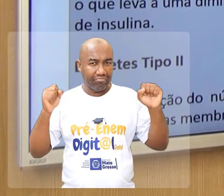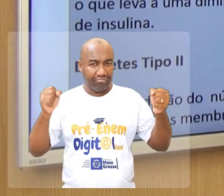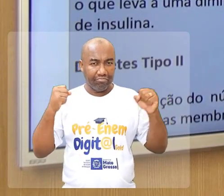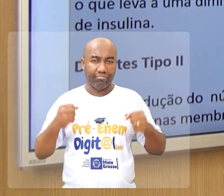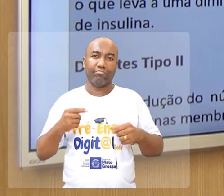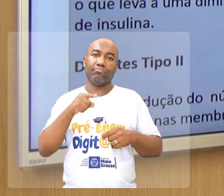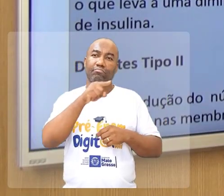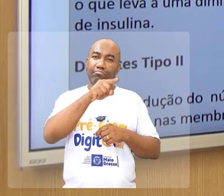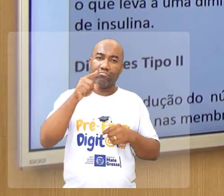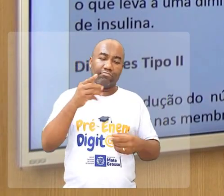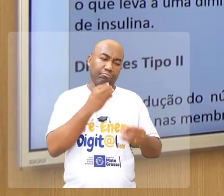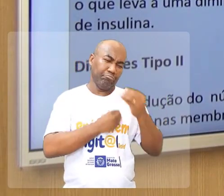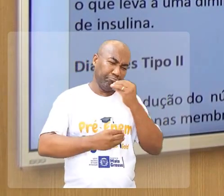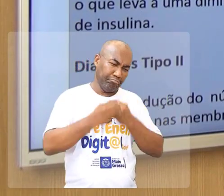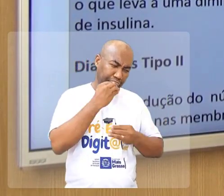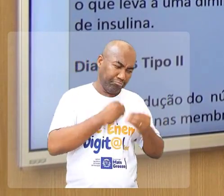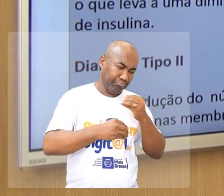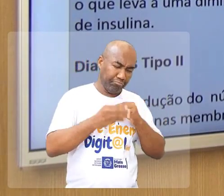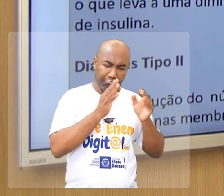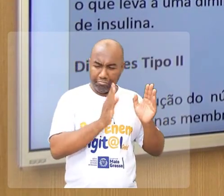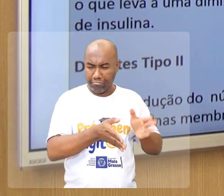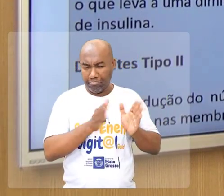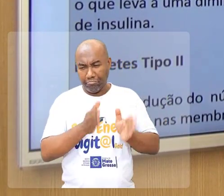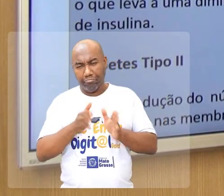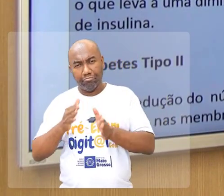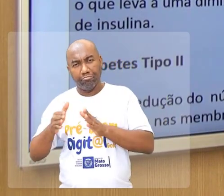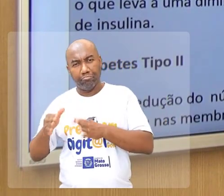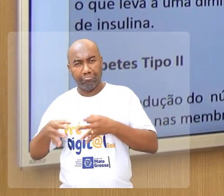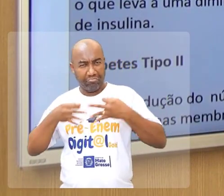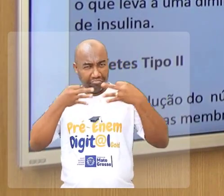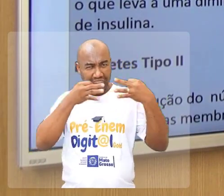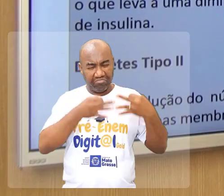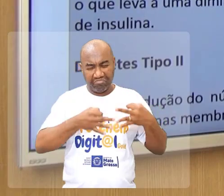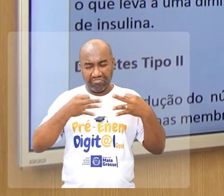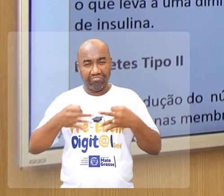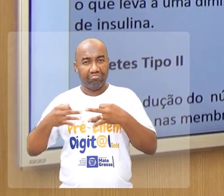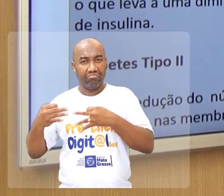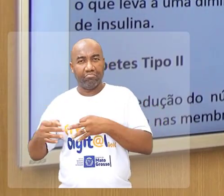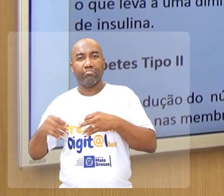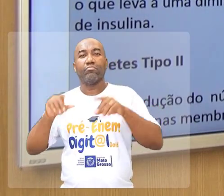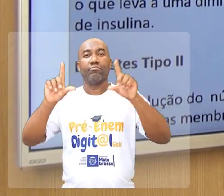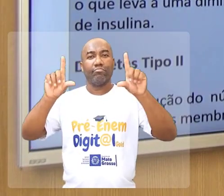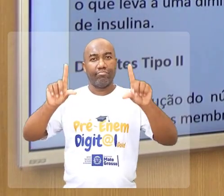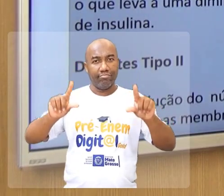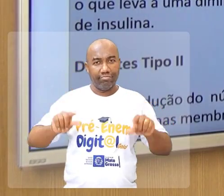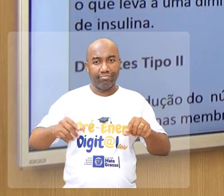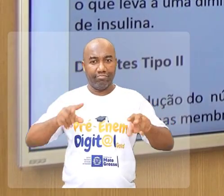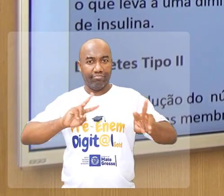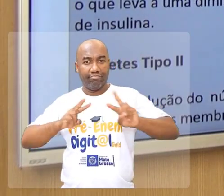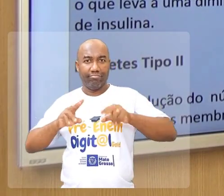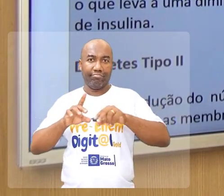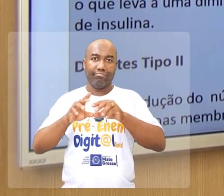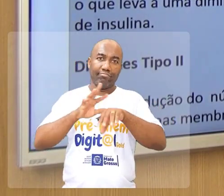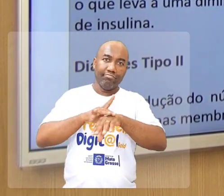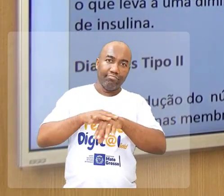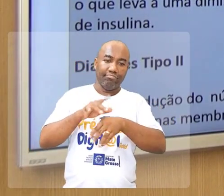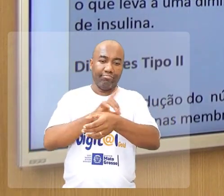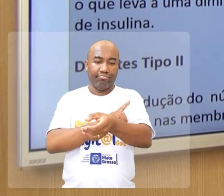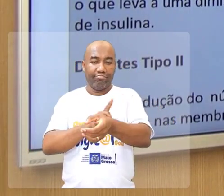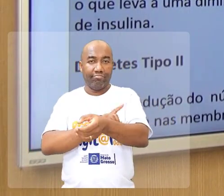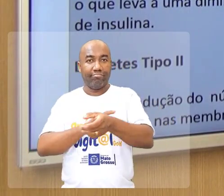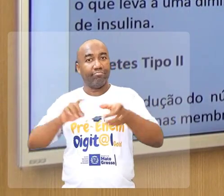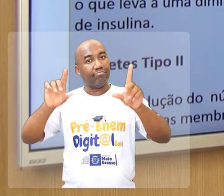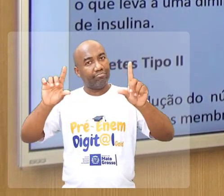a alimentação correta, com certeza ele vai diminuir os riscos de ocorrência da